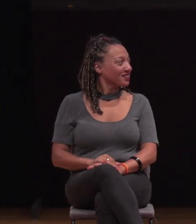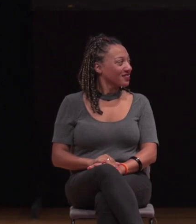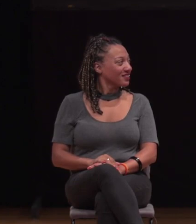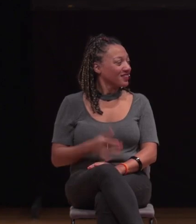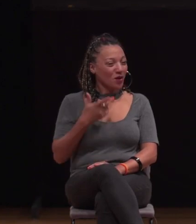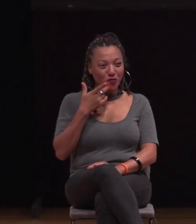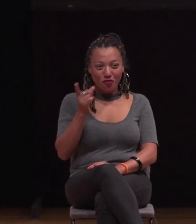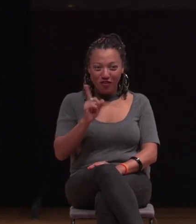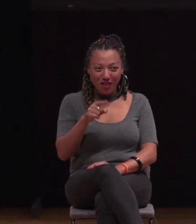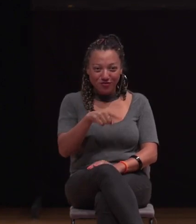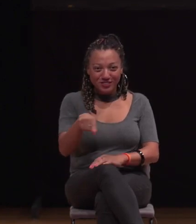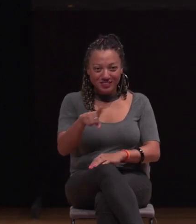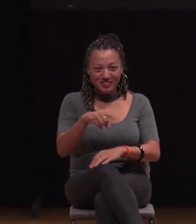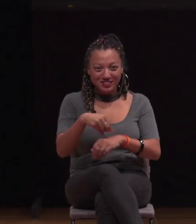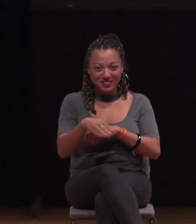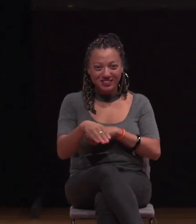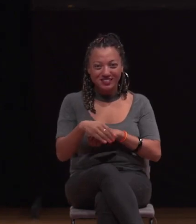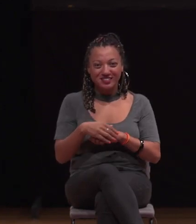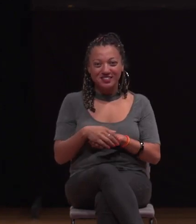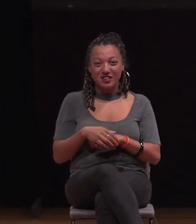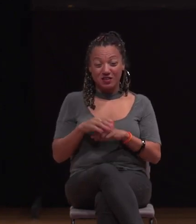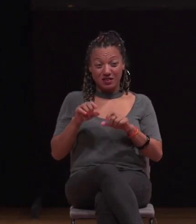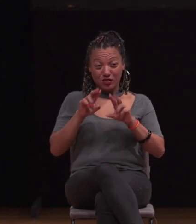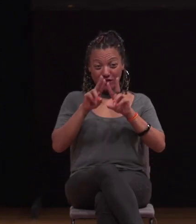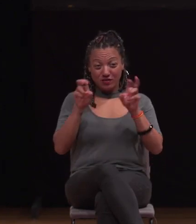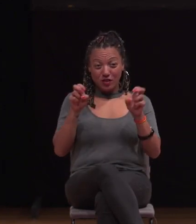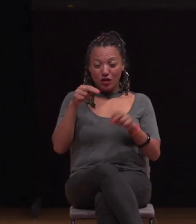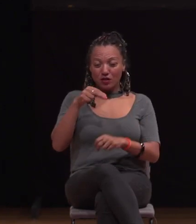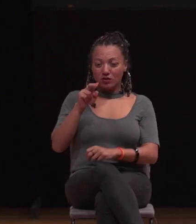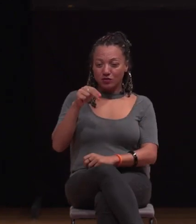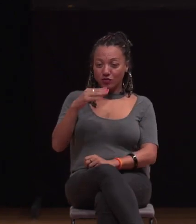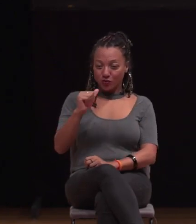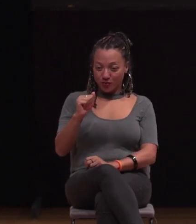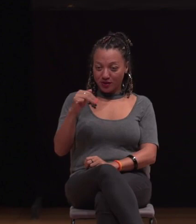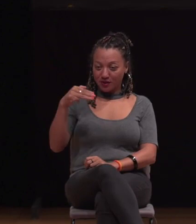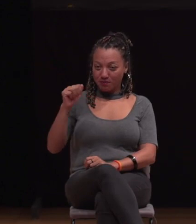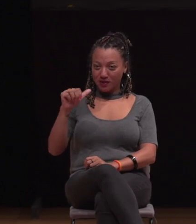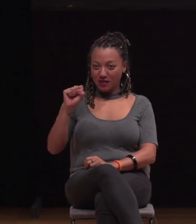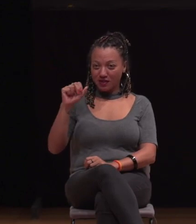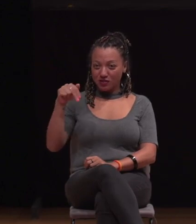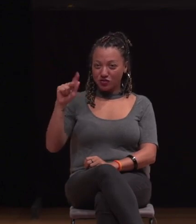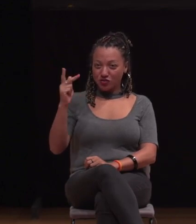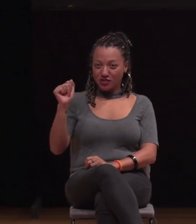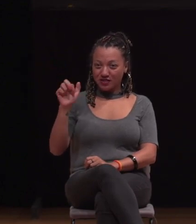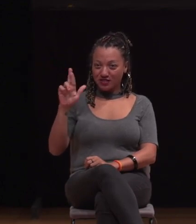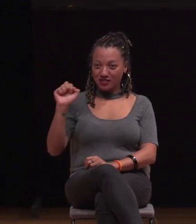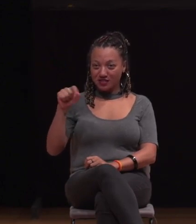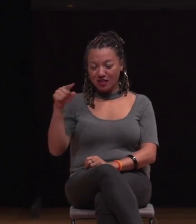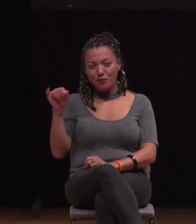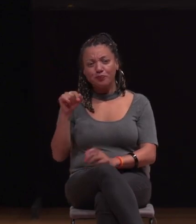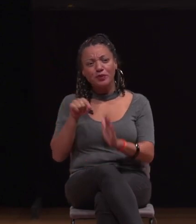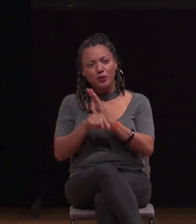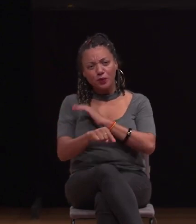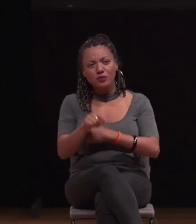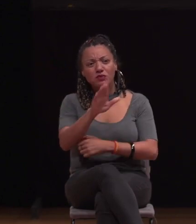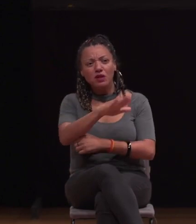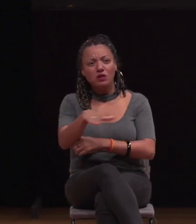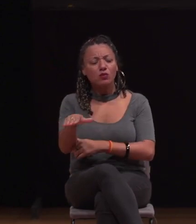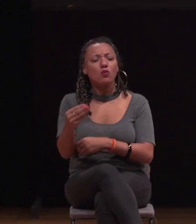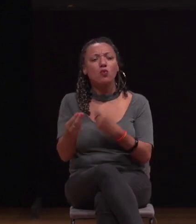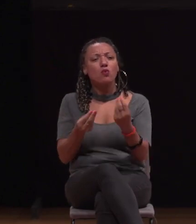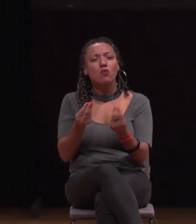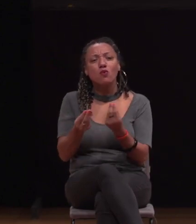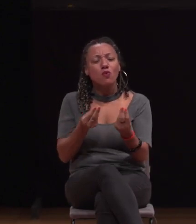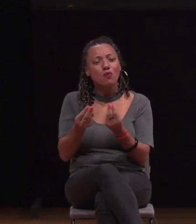né? Nunca me sonharam. Pergunta para os seus alunos como é que eles se sonham. Como é que sonharam eles?